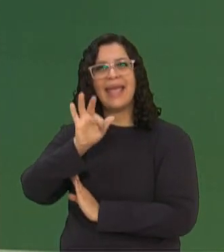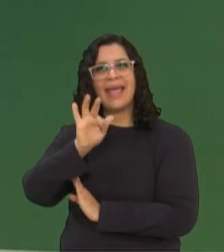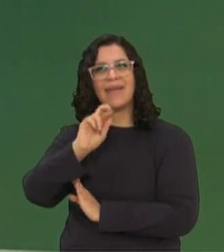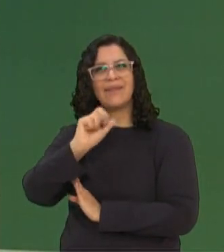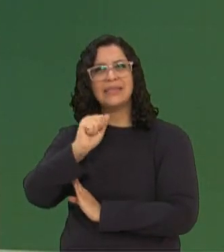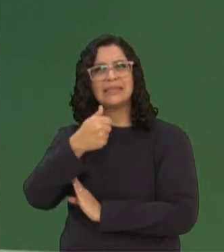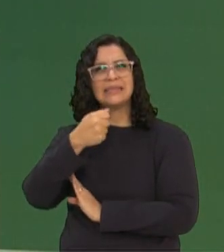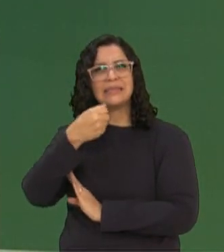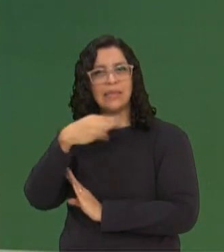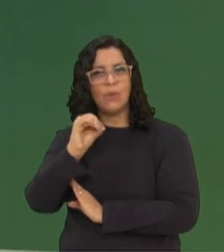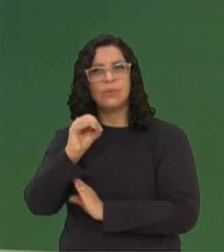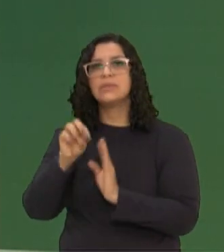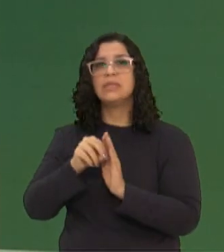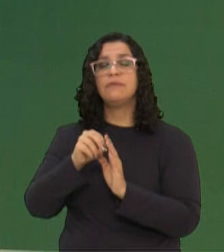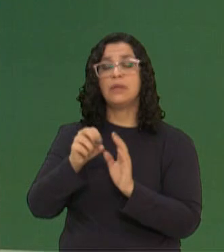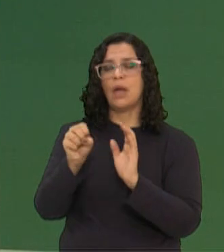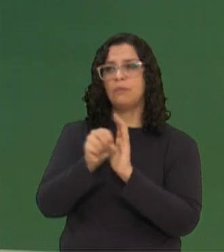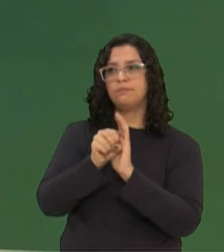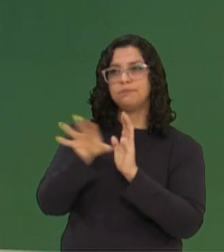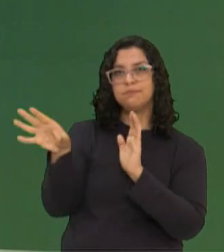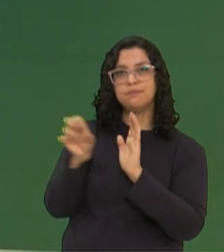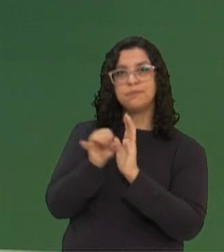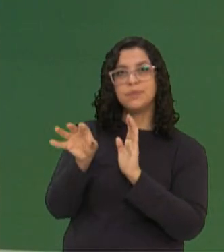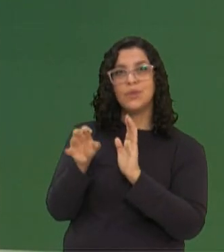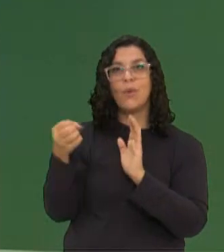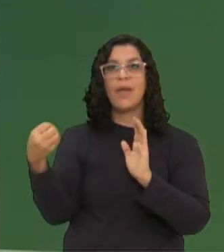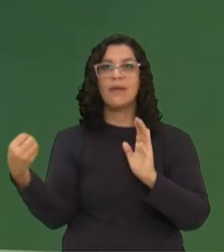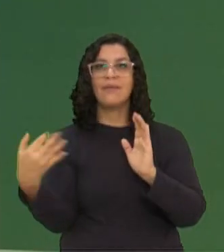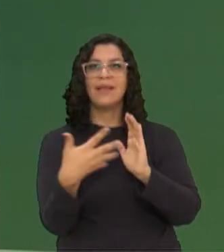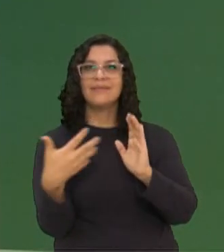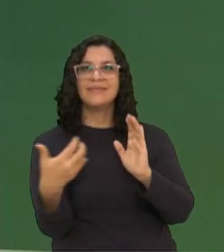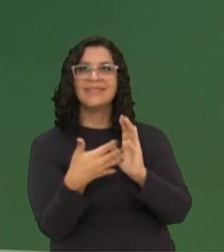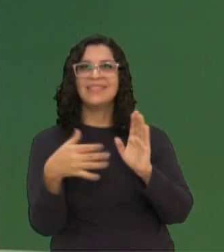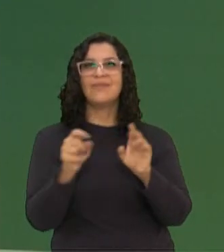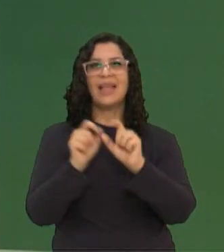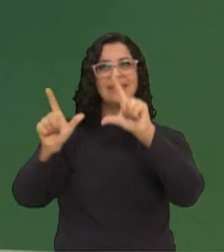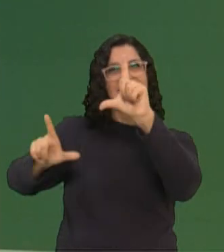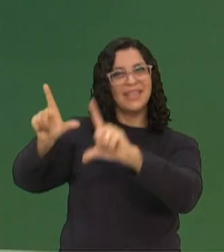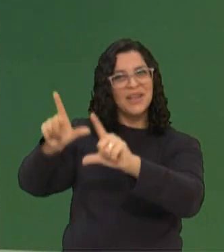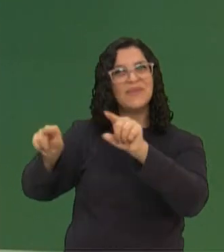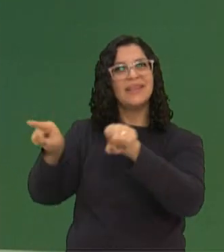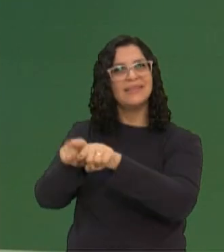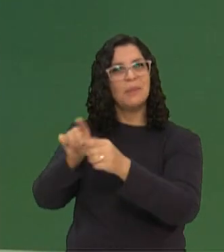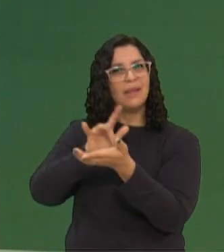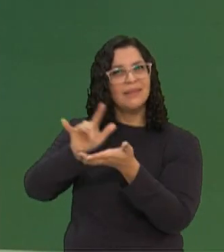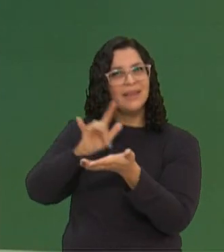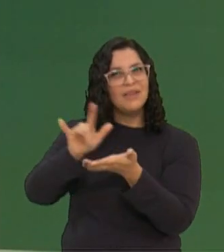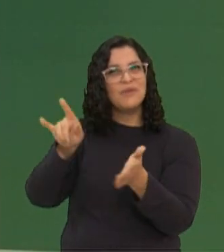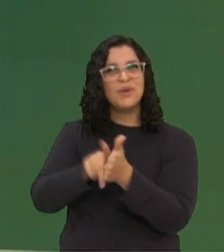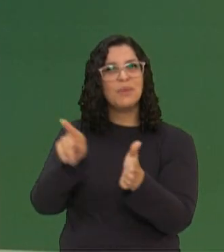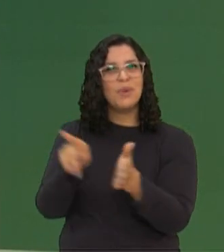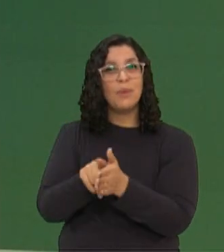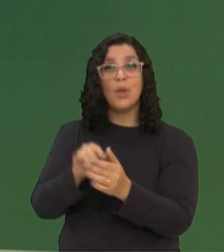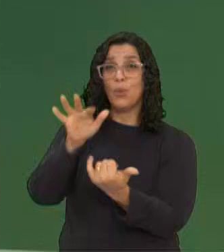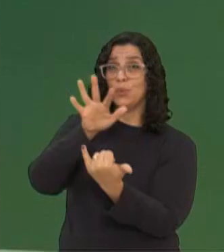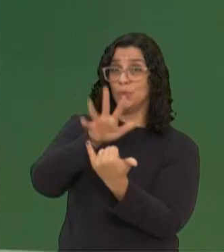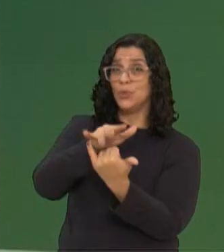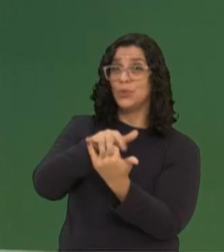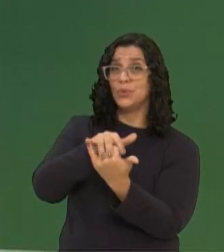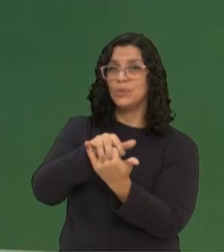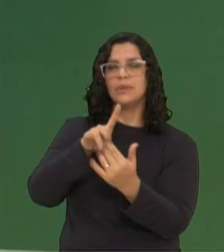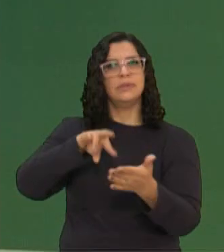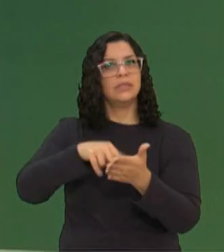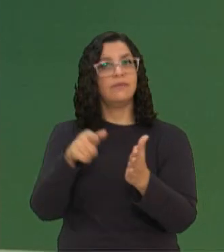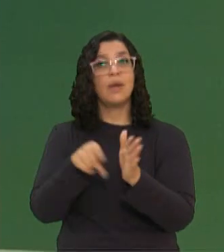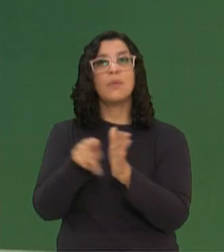luz, que permitem, inclusive, que vocês assistam essa aula através do seu aparelho de televisão, smartphone ou YouTube,